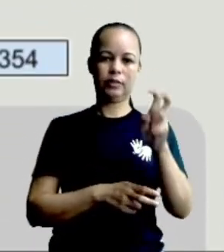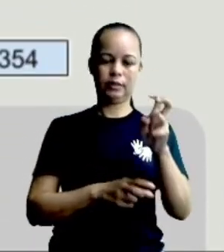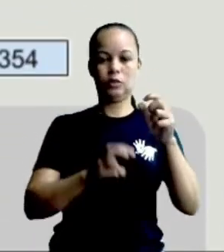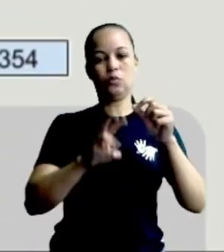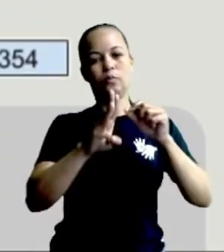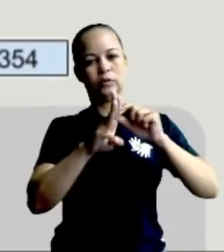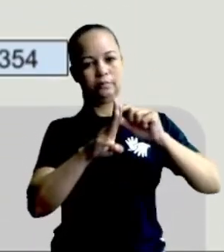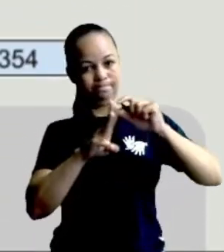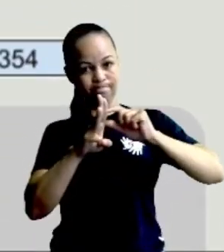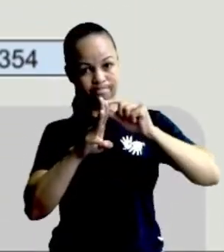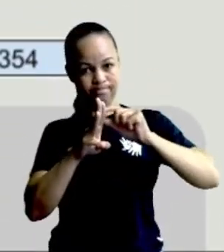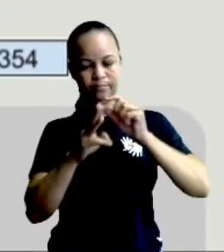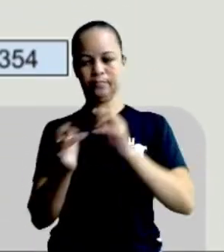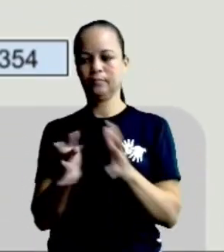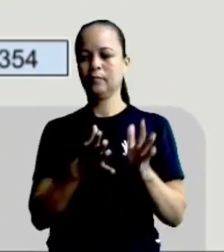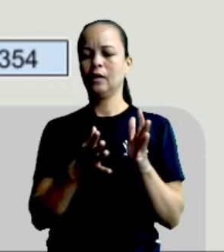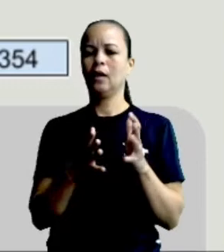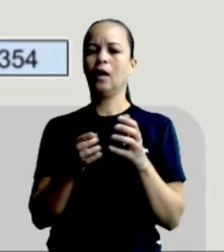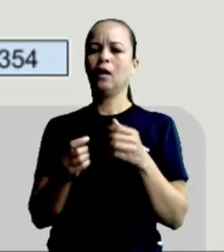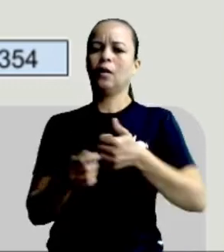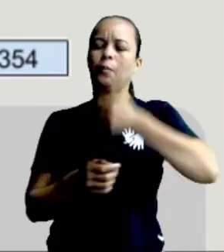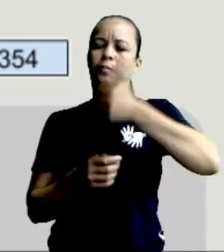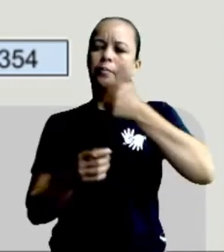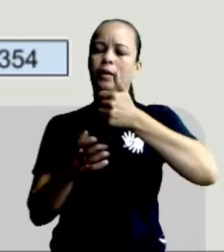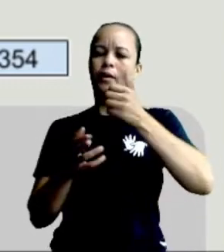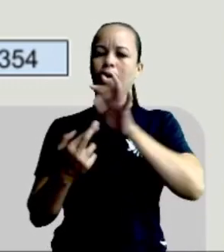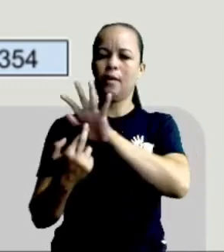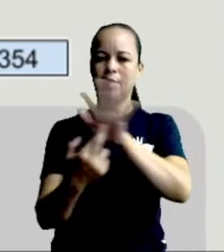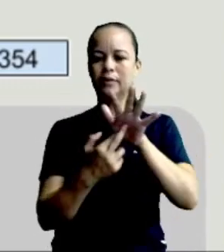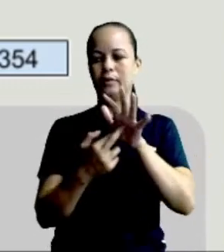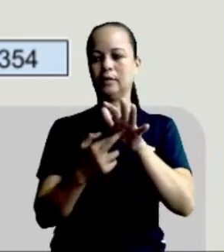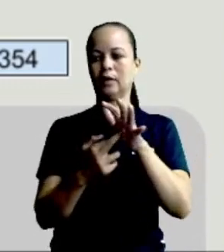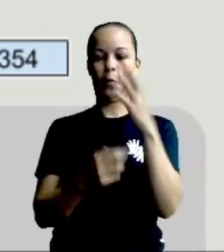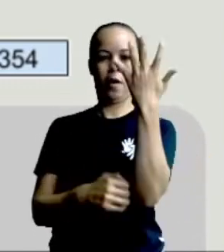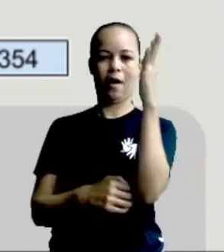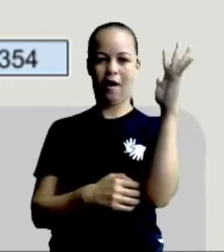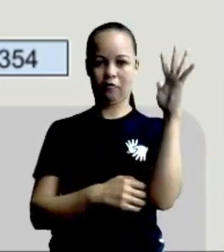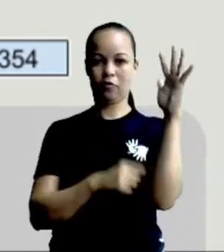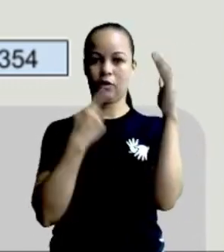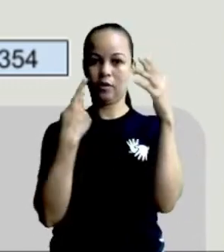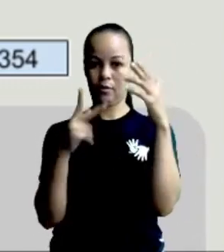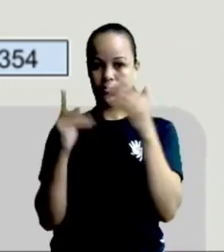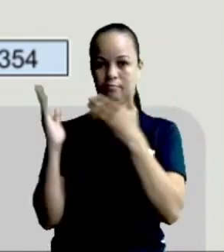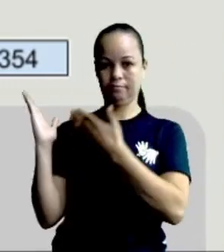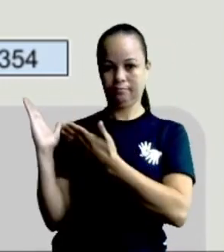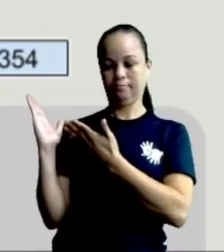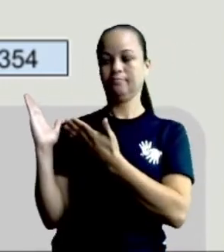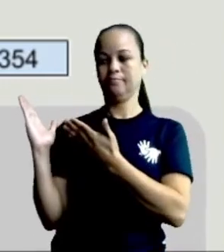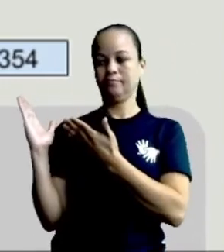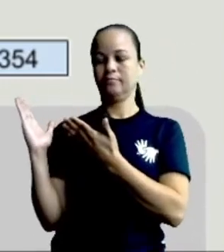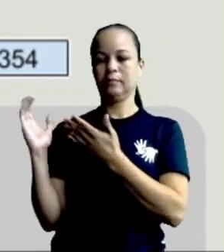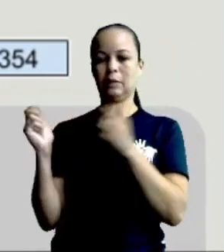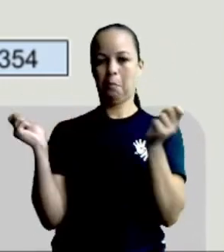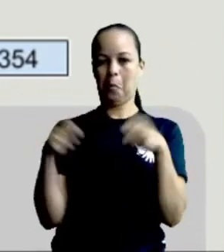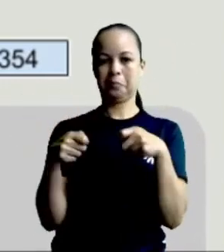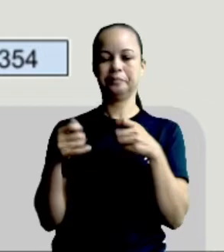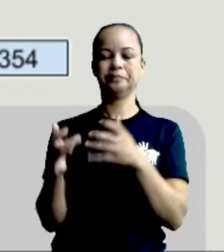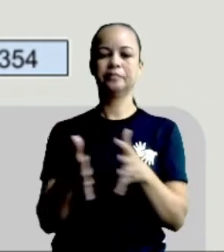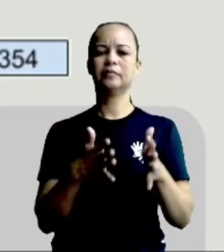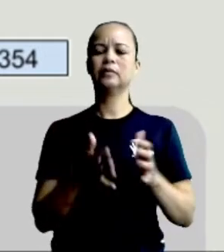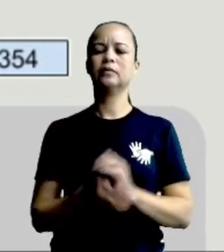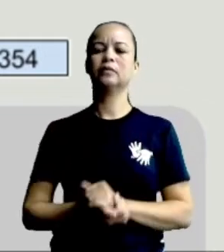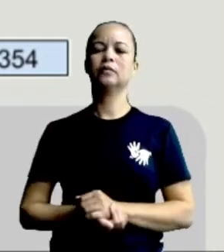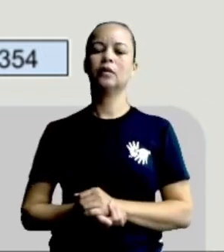lá. Primeira representação aí da árvore, né, de possibilidades. Então, observa aí